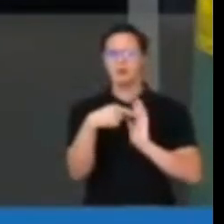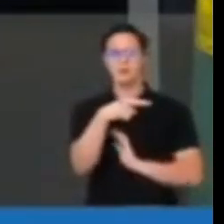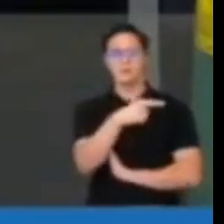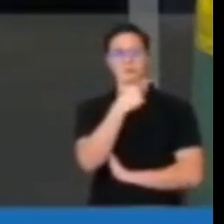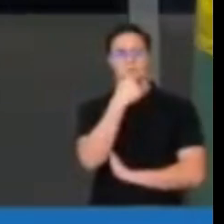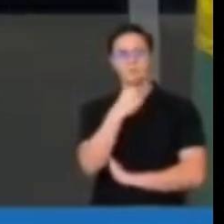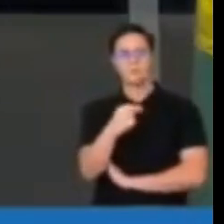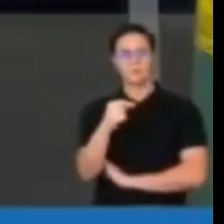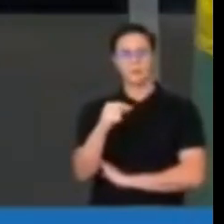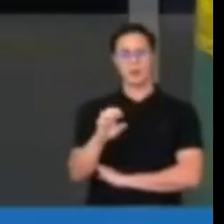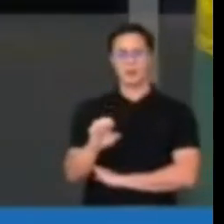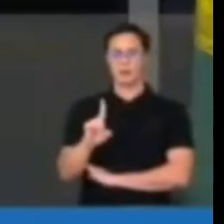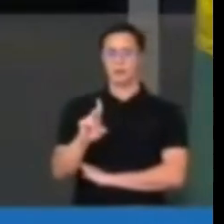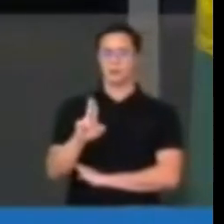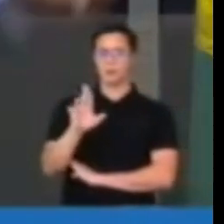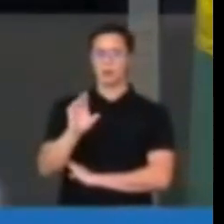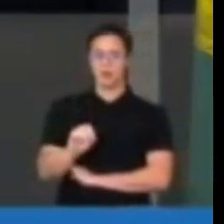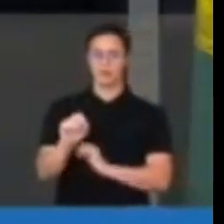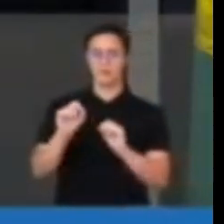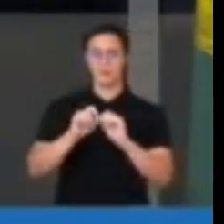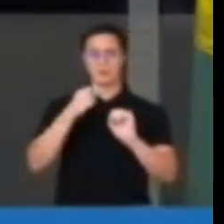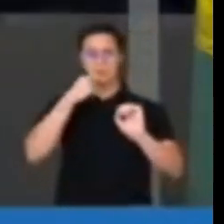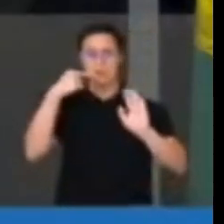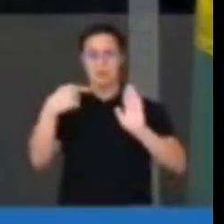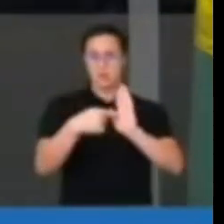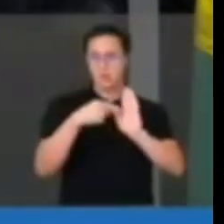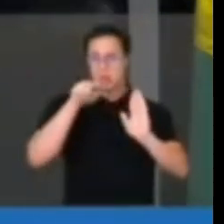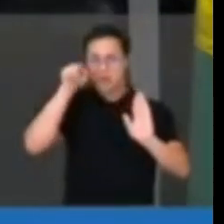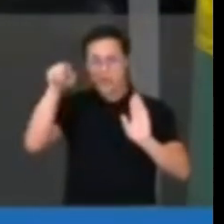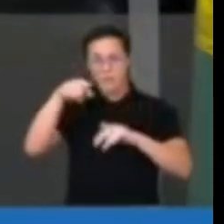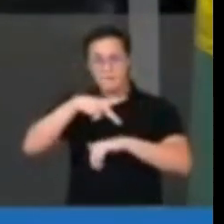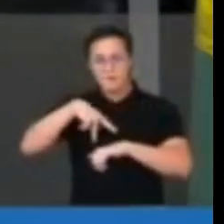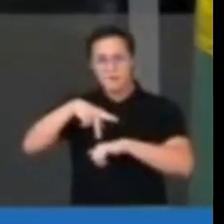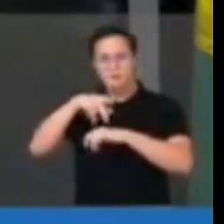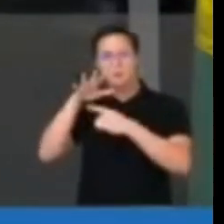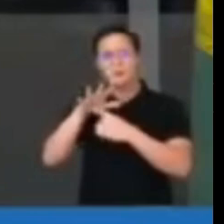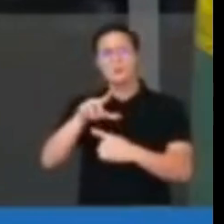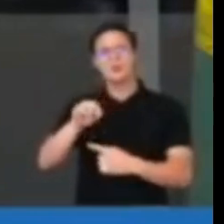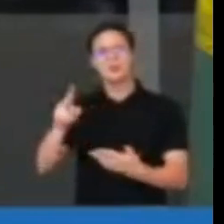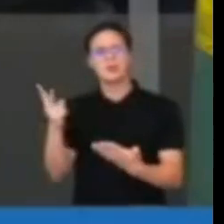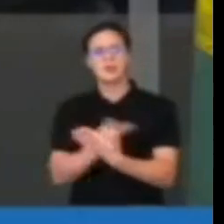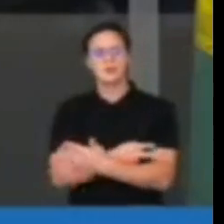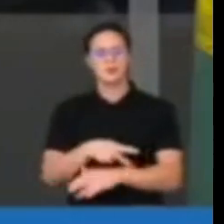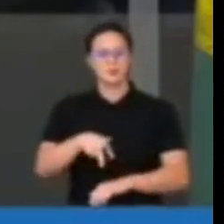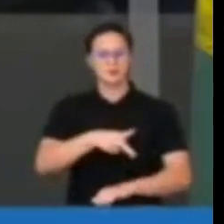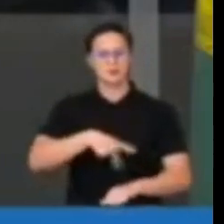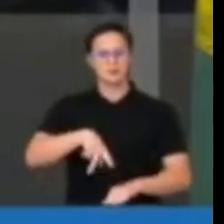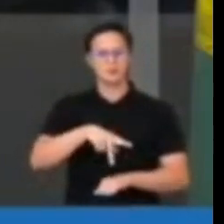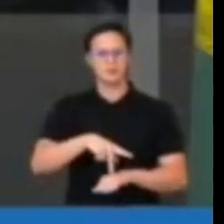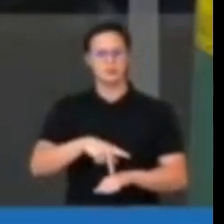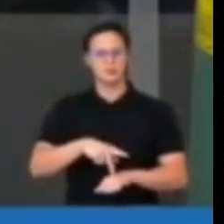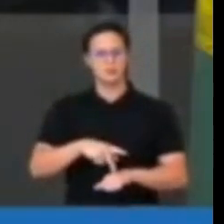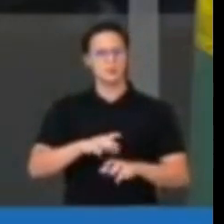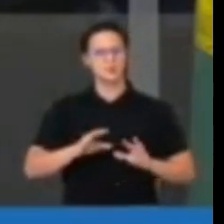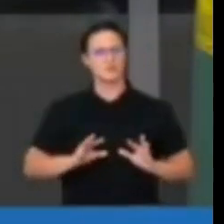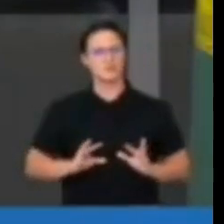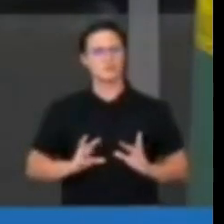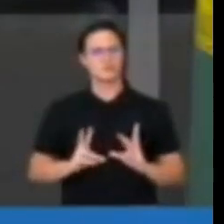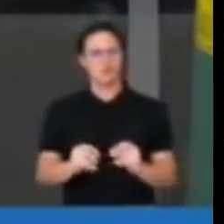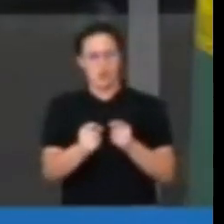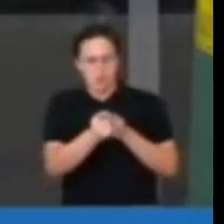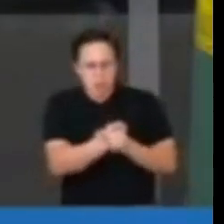está fazendo lá fora, demonstrando o que está acontecendo no nosso país, toda perseguição implacável